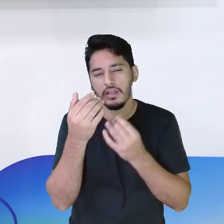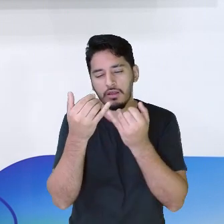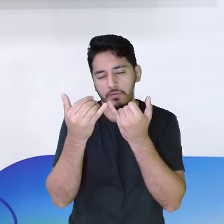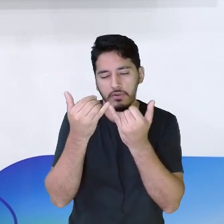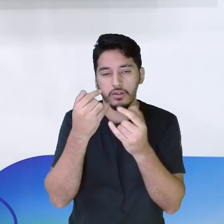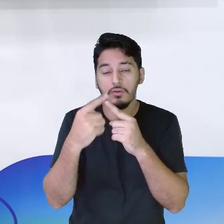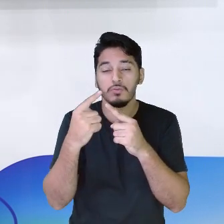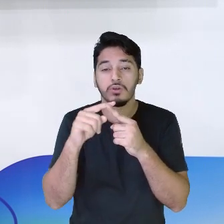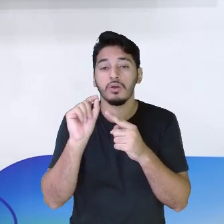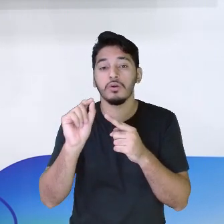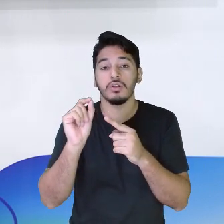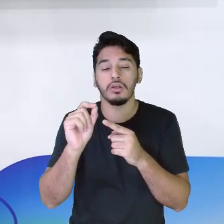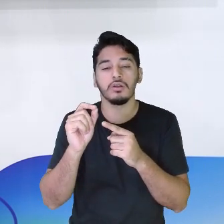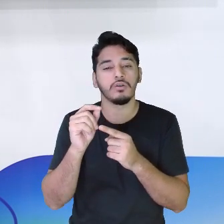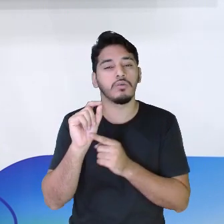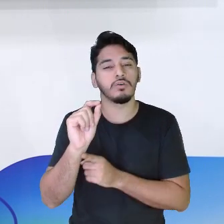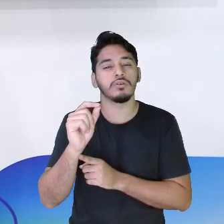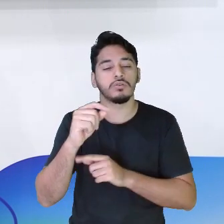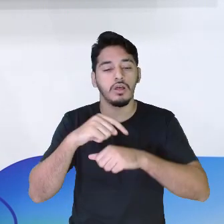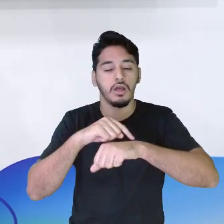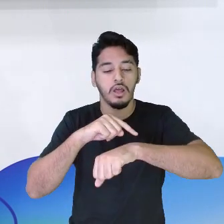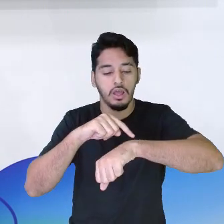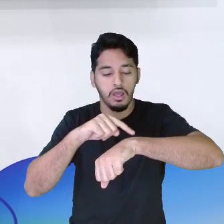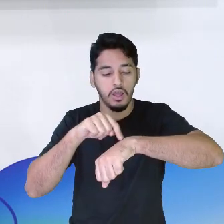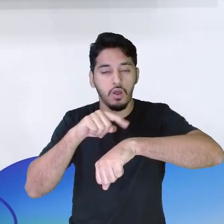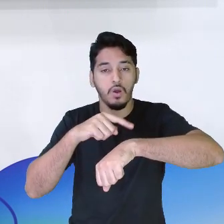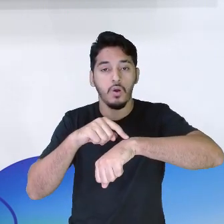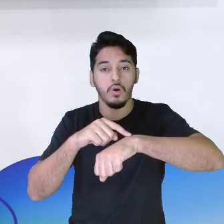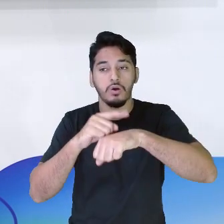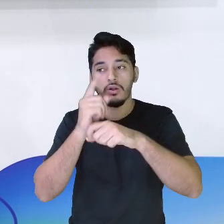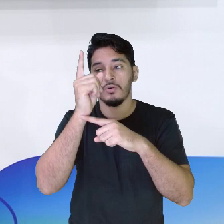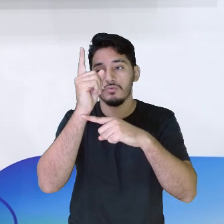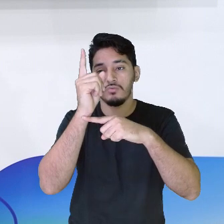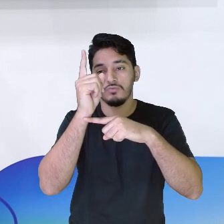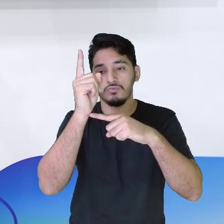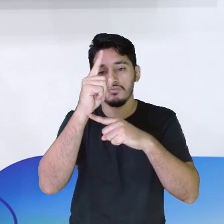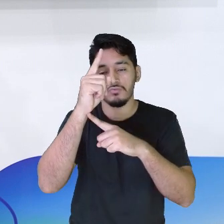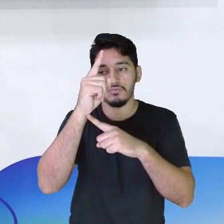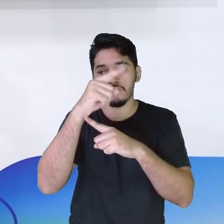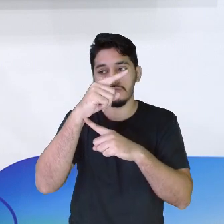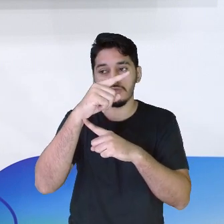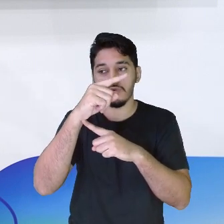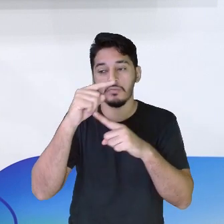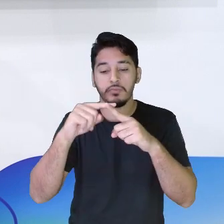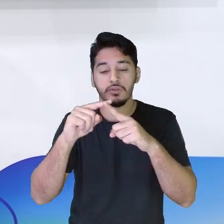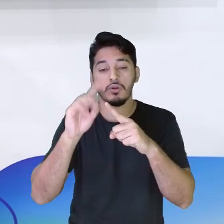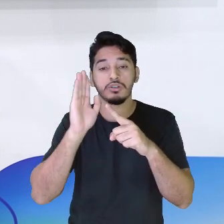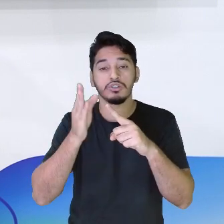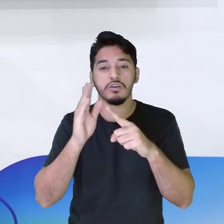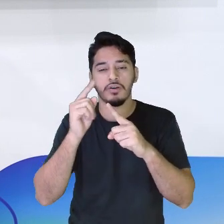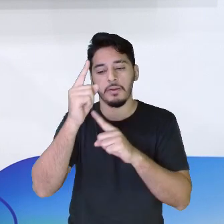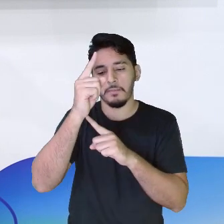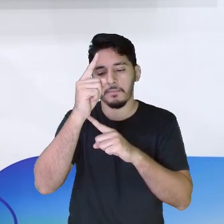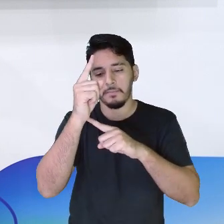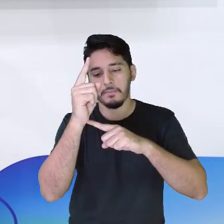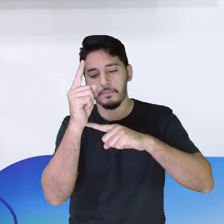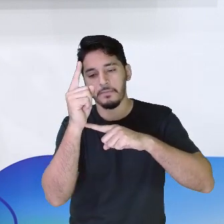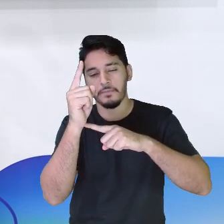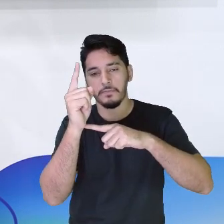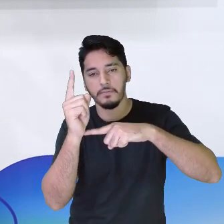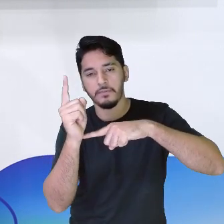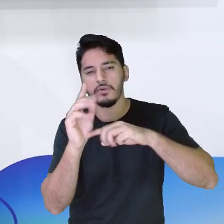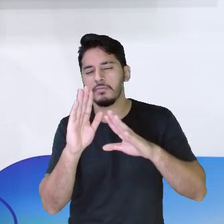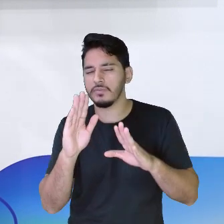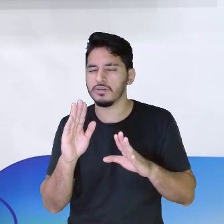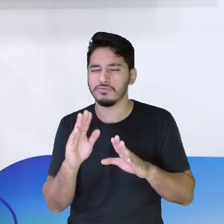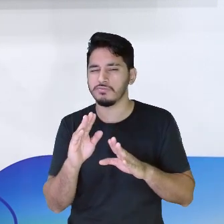o relógio, quando ele chega numa hora exata, o ponteiro menor, ele vai um pouquinho mais para a esquerda. Mas a